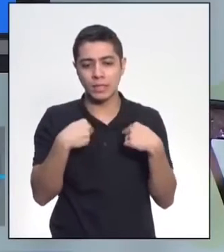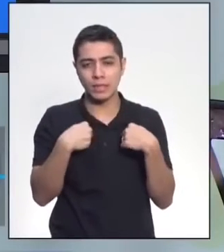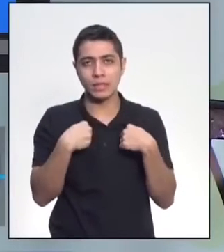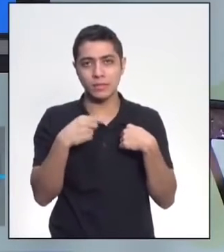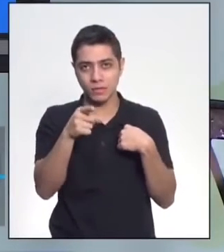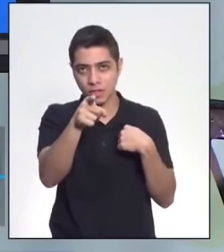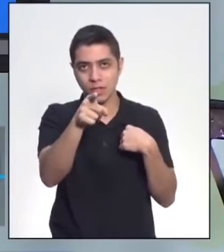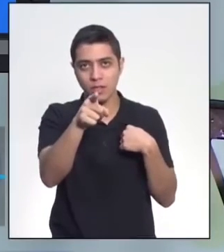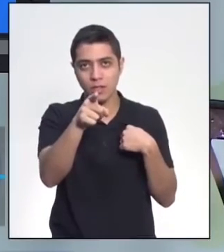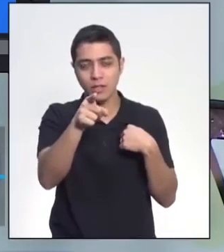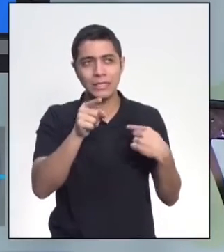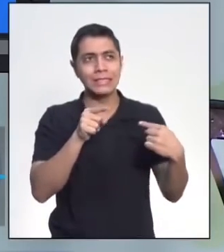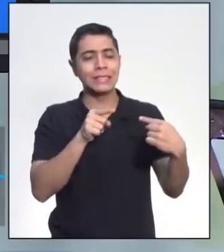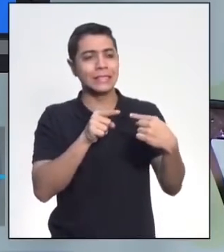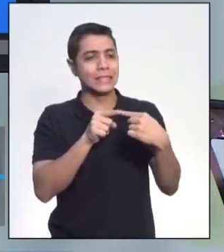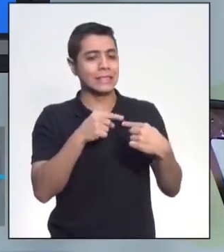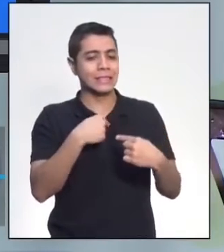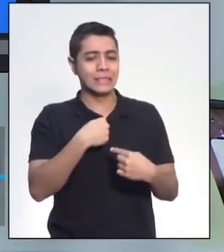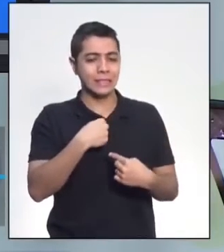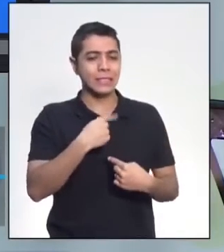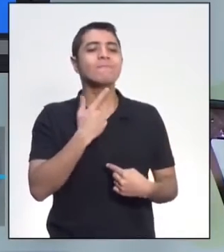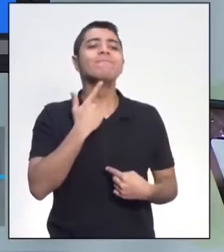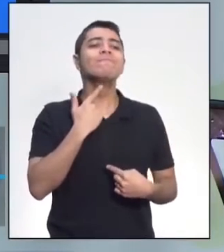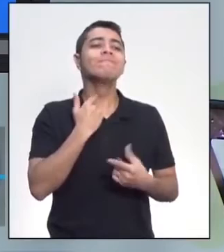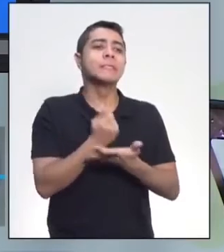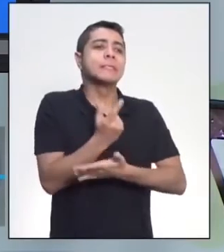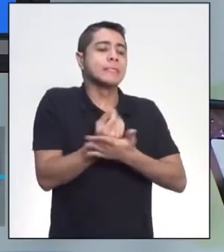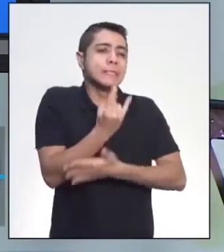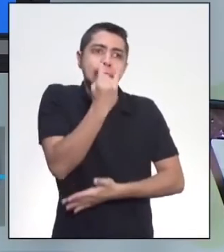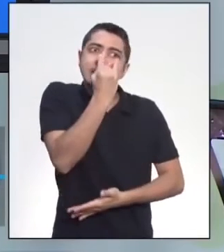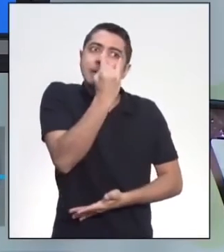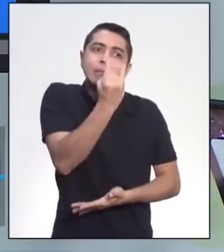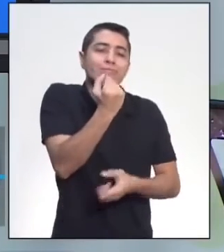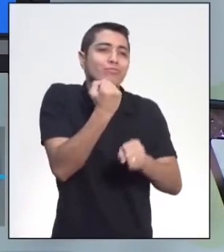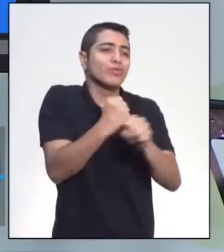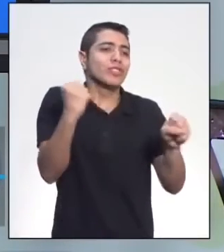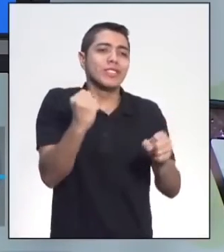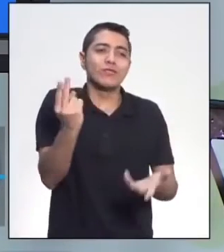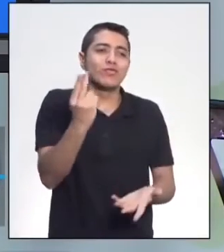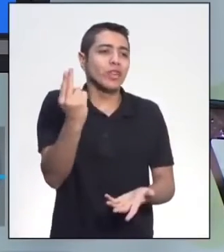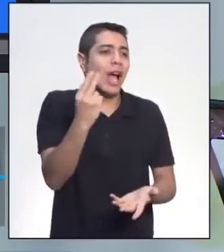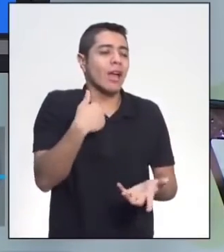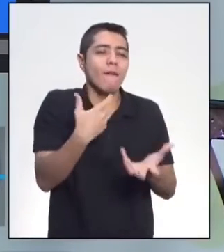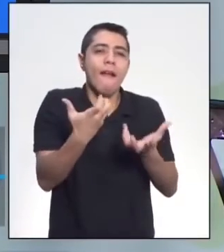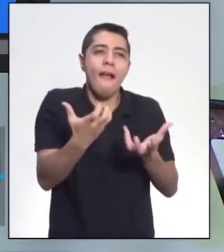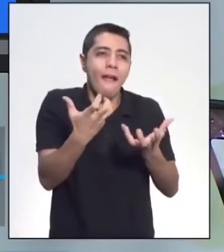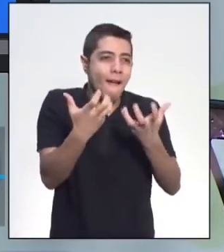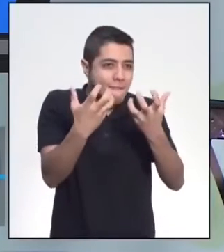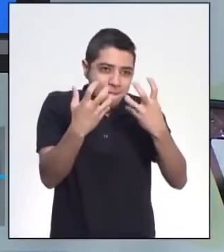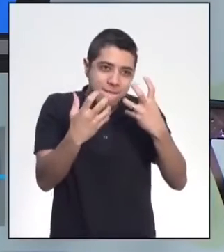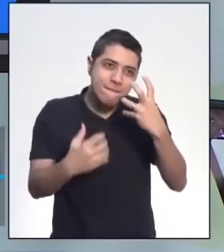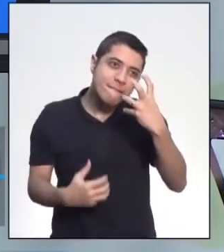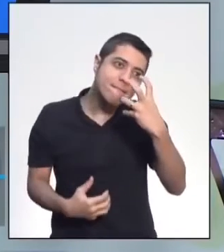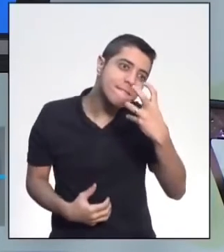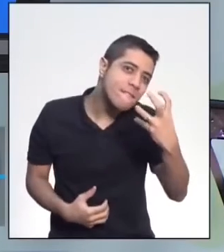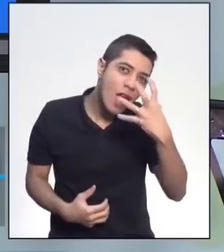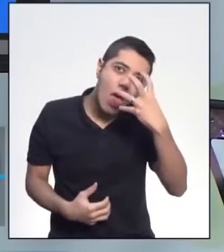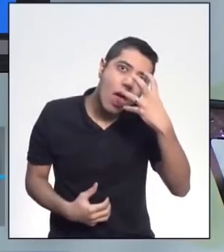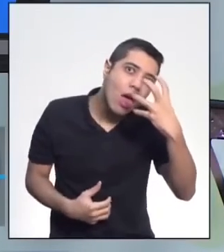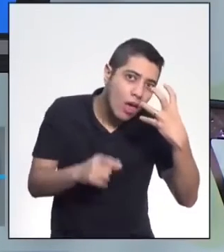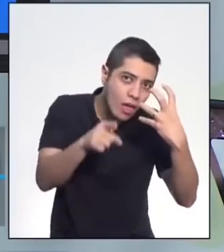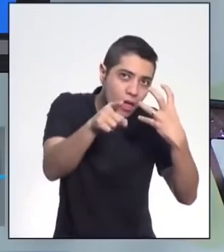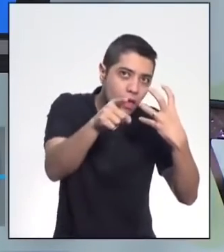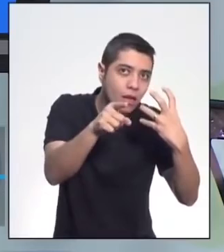aqueles desejos de consumo impulsíveis no momento, né, que vão de alguma forma onerar, né, ser muito mais do que o